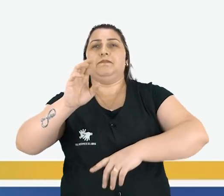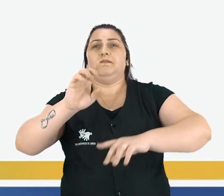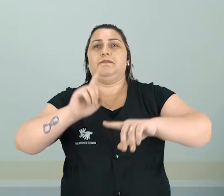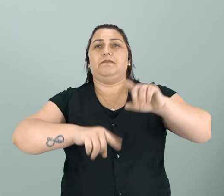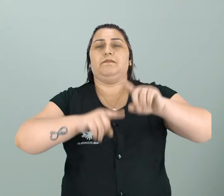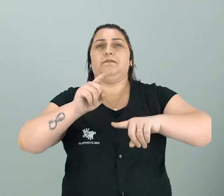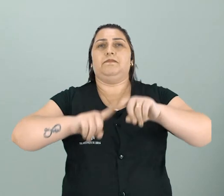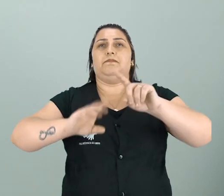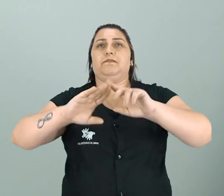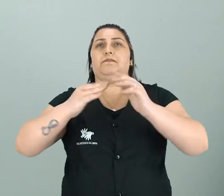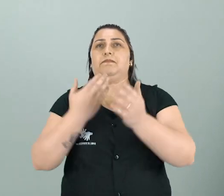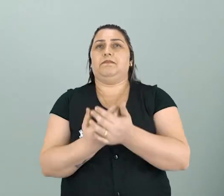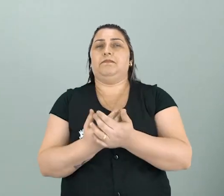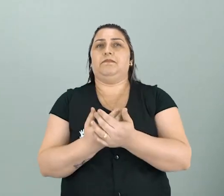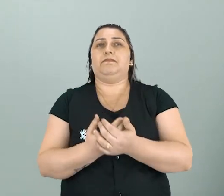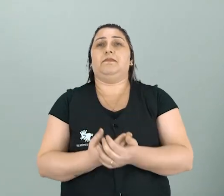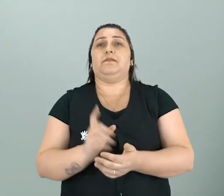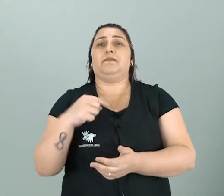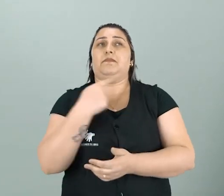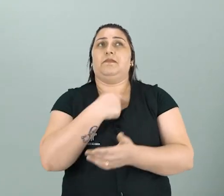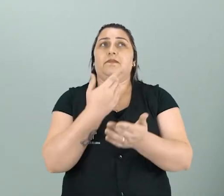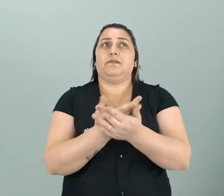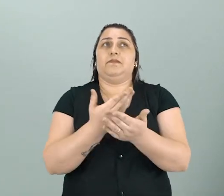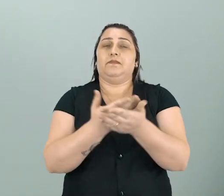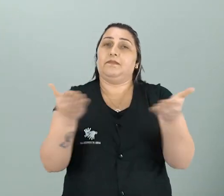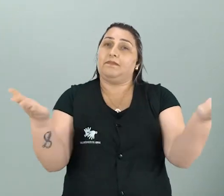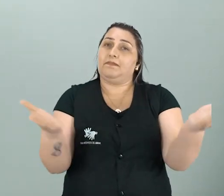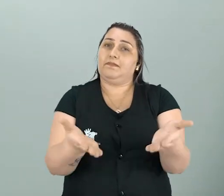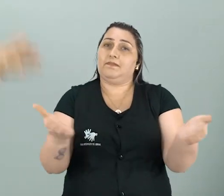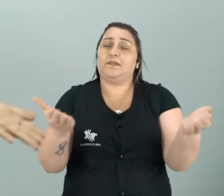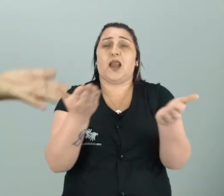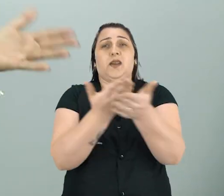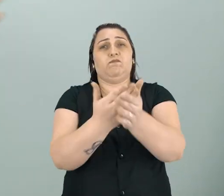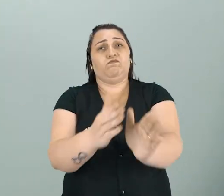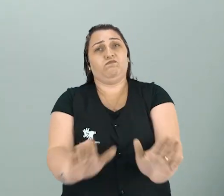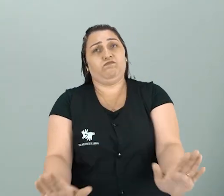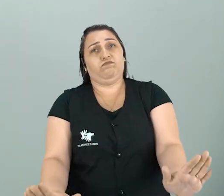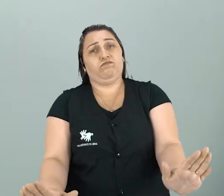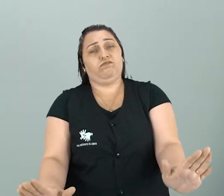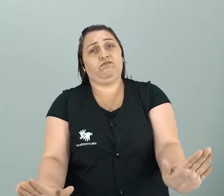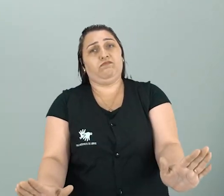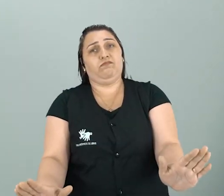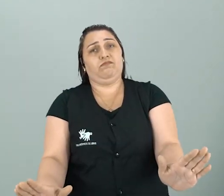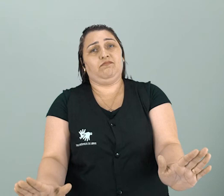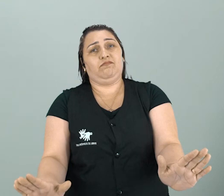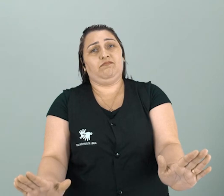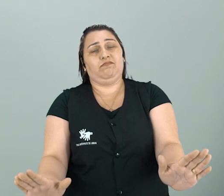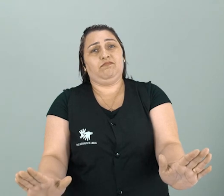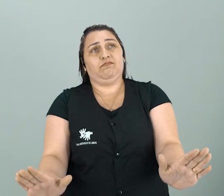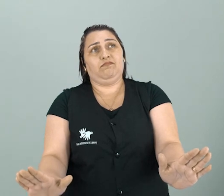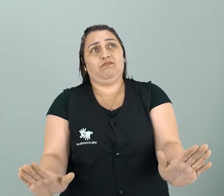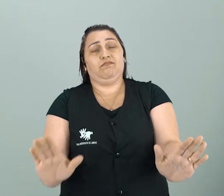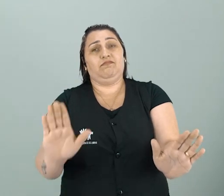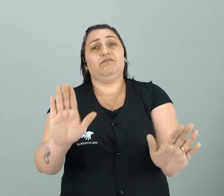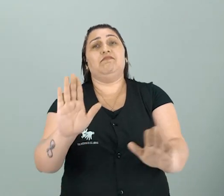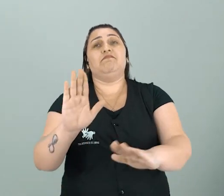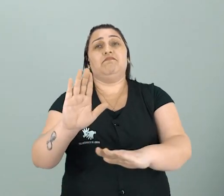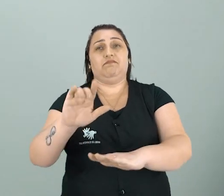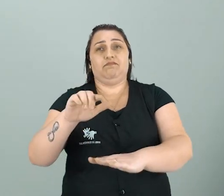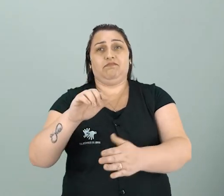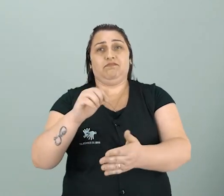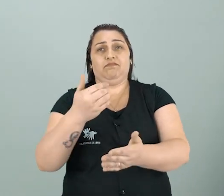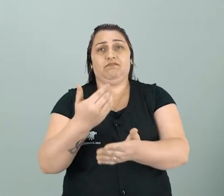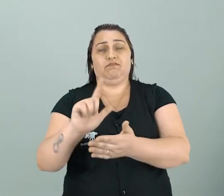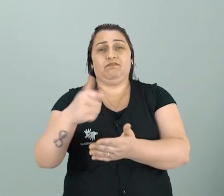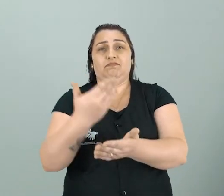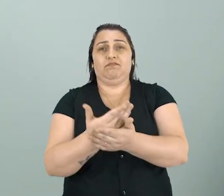materiais escolares parabéns a nossa aula de hoje acabou para esta